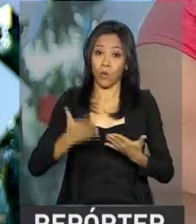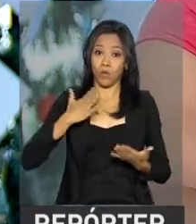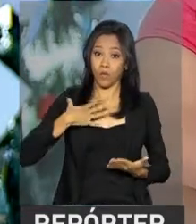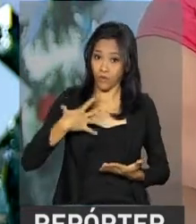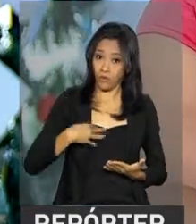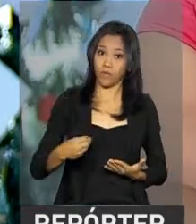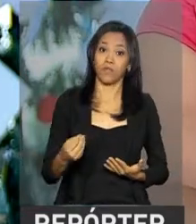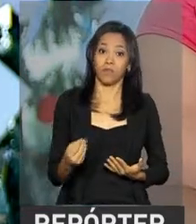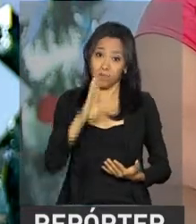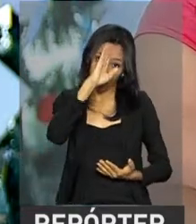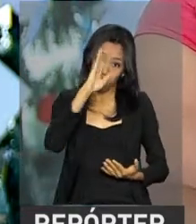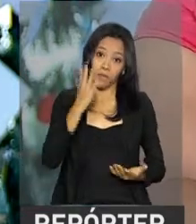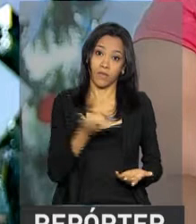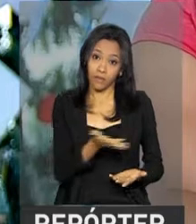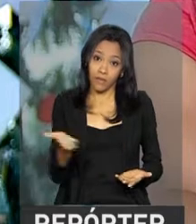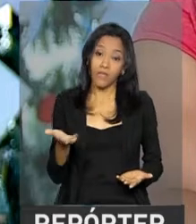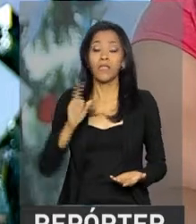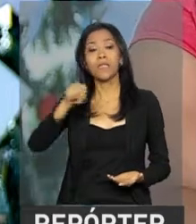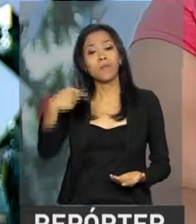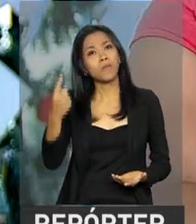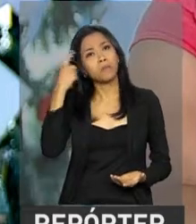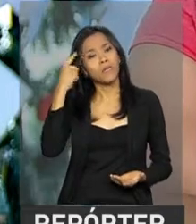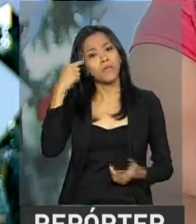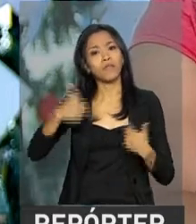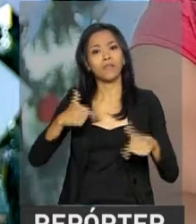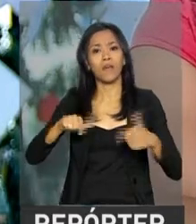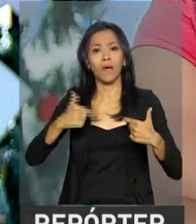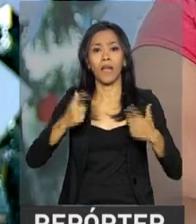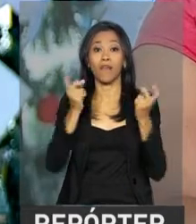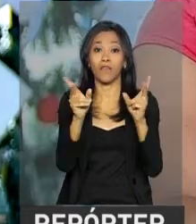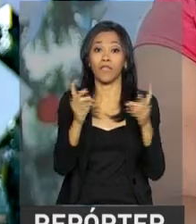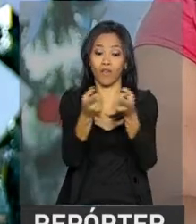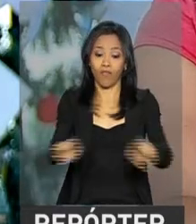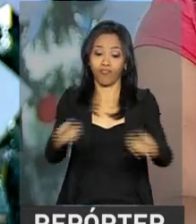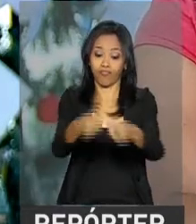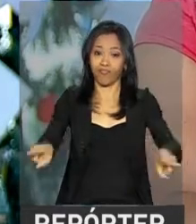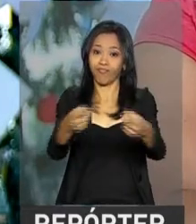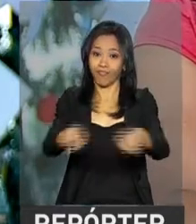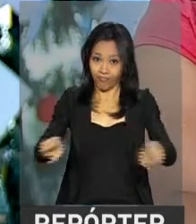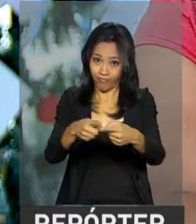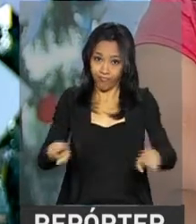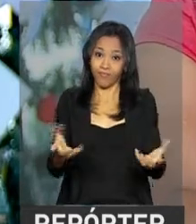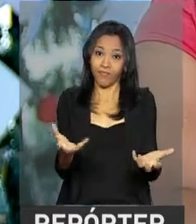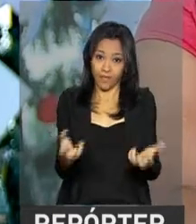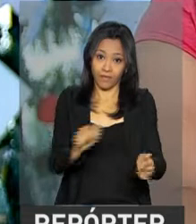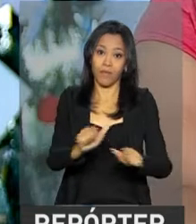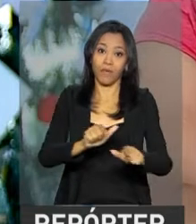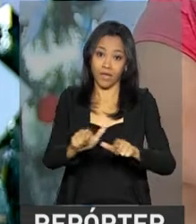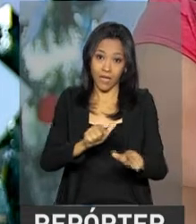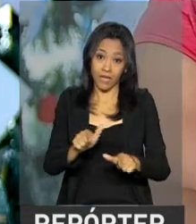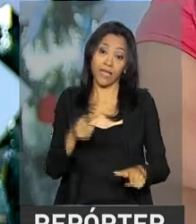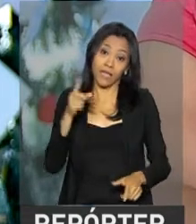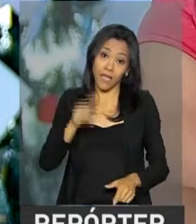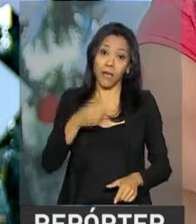eles. E depois eu penso em trabalhar com churrasco. Com churrasco, que isso